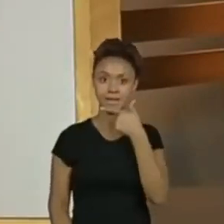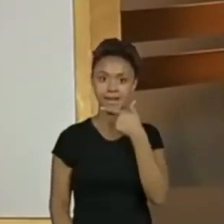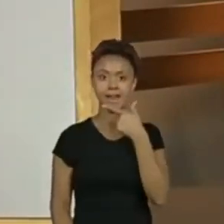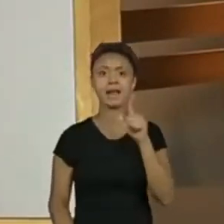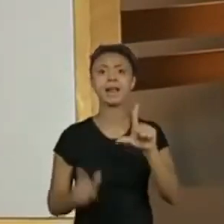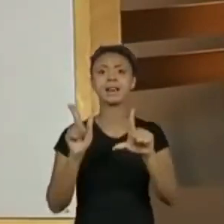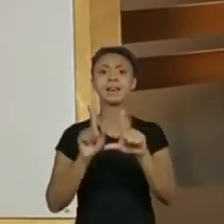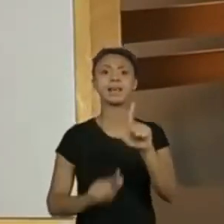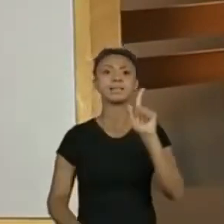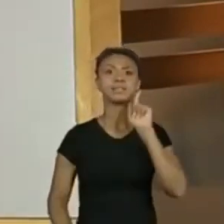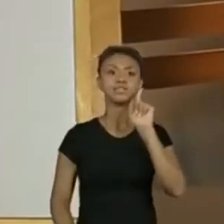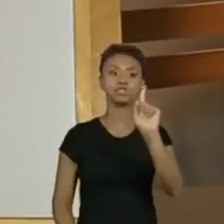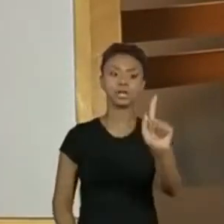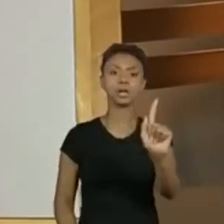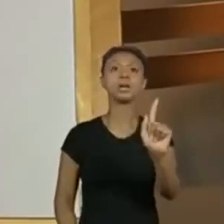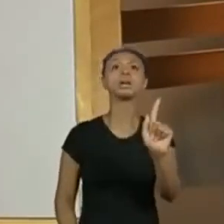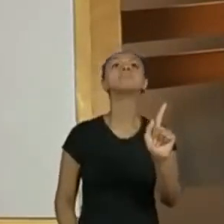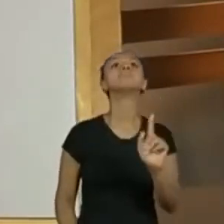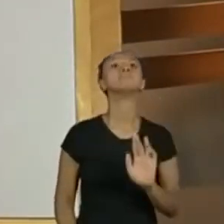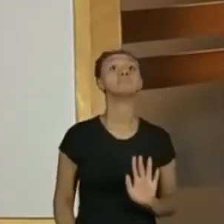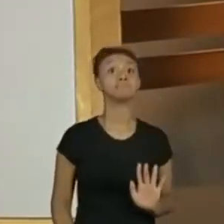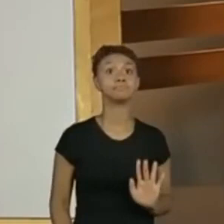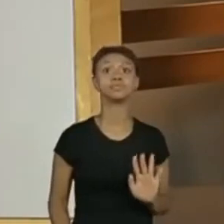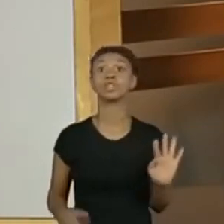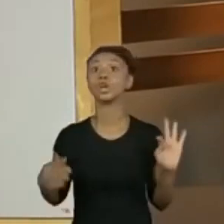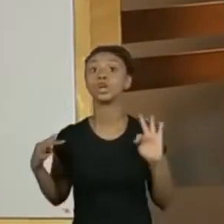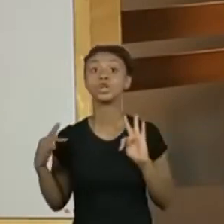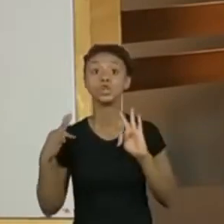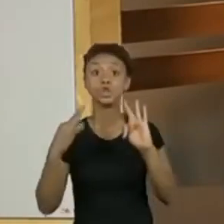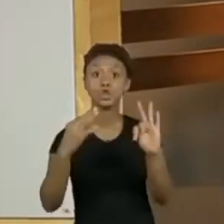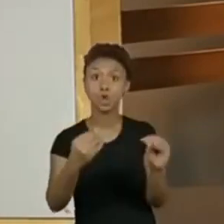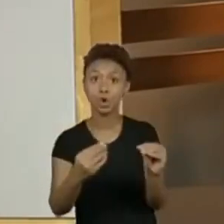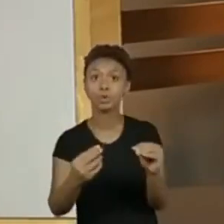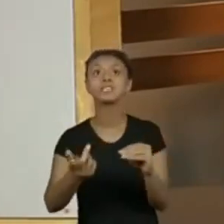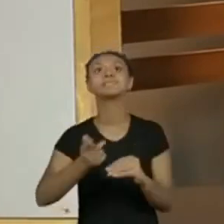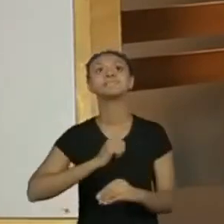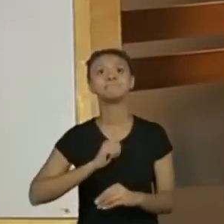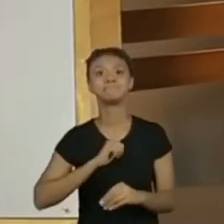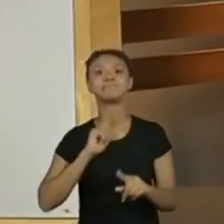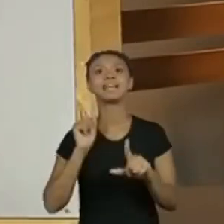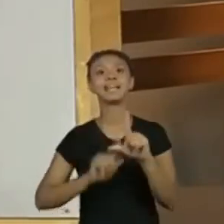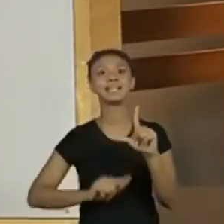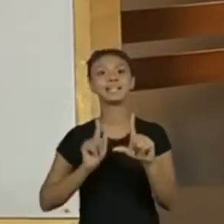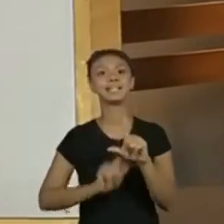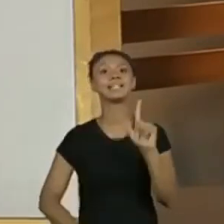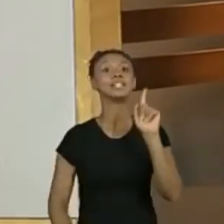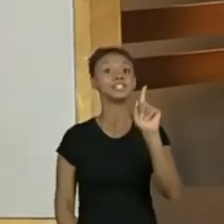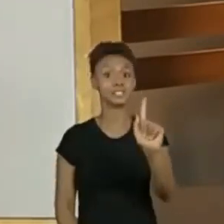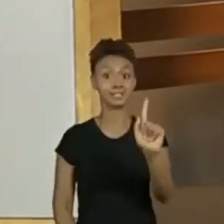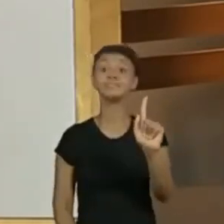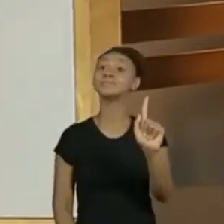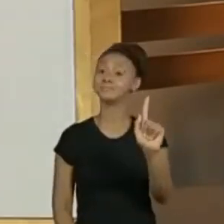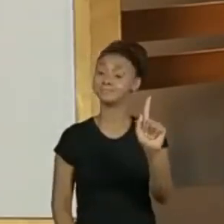atenção. Observe, todas as palavras grifadas têm a letra G. Então, observe,